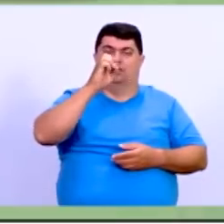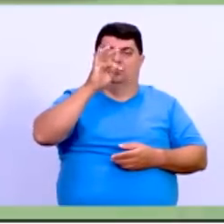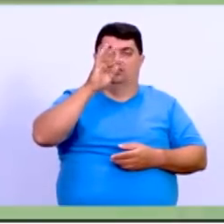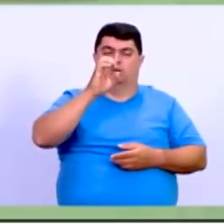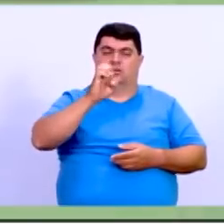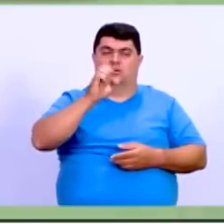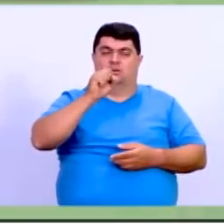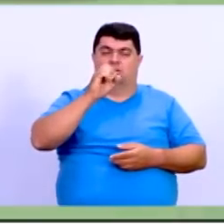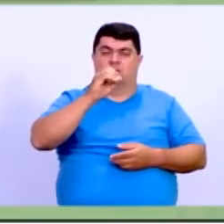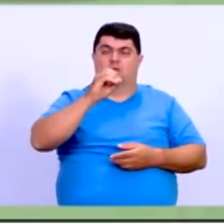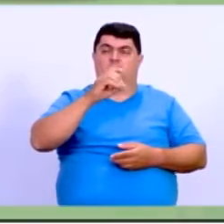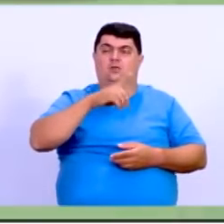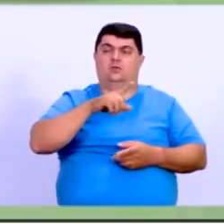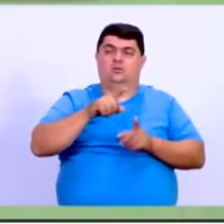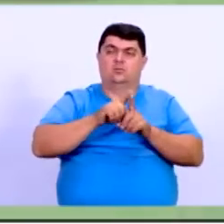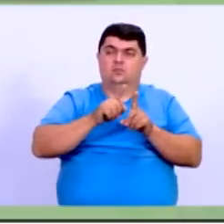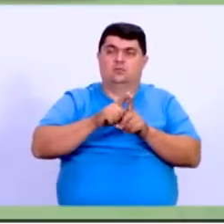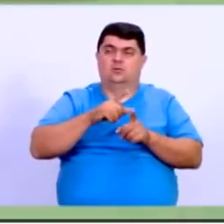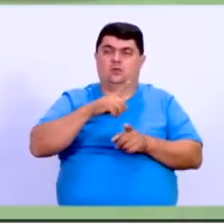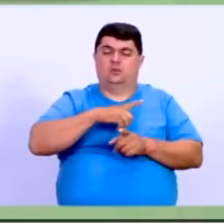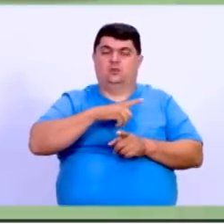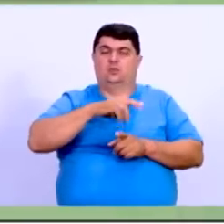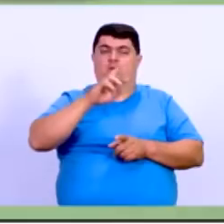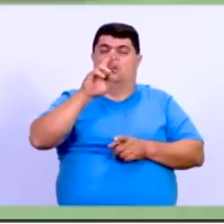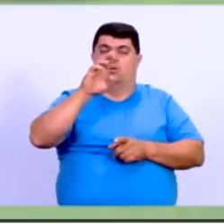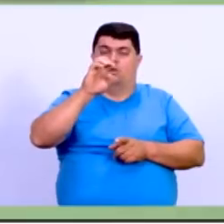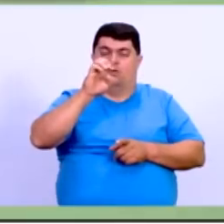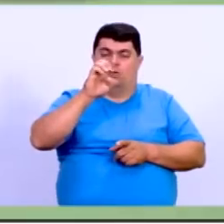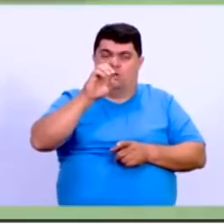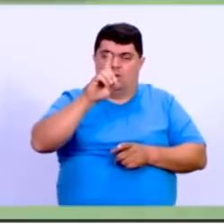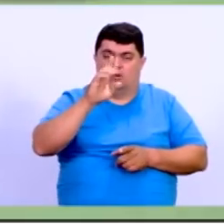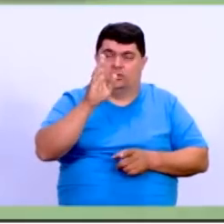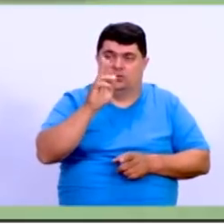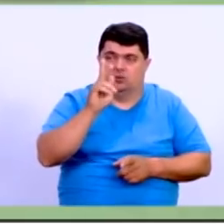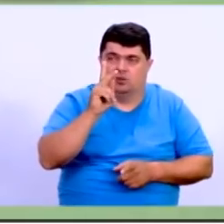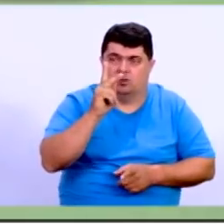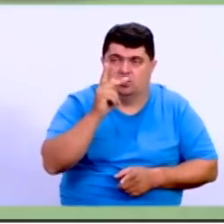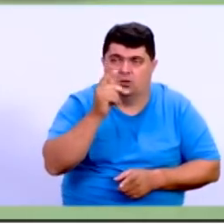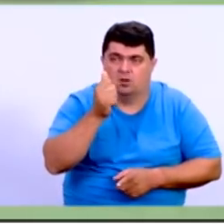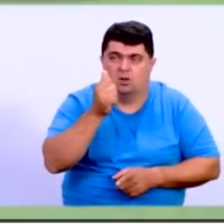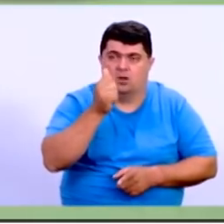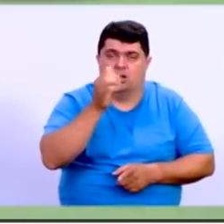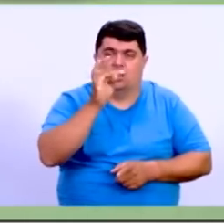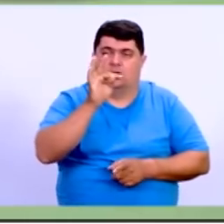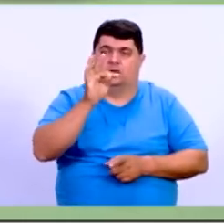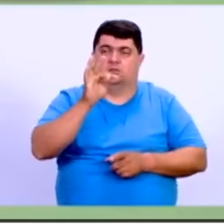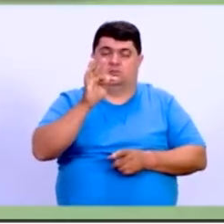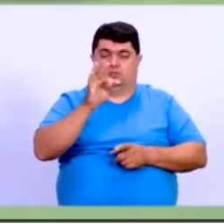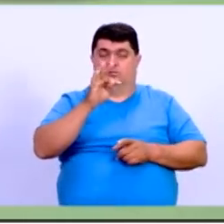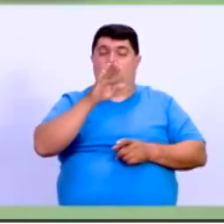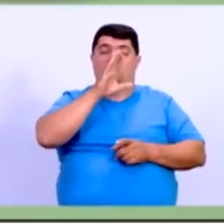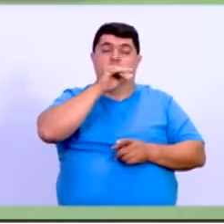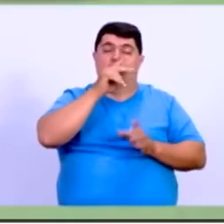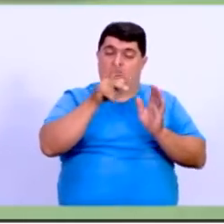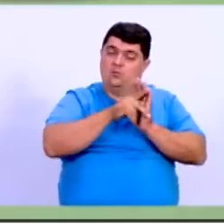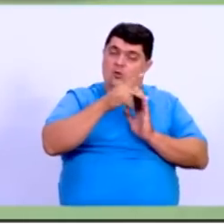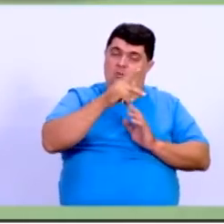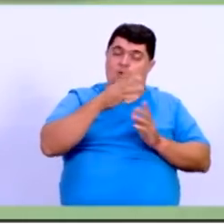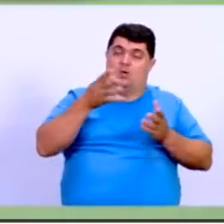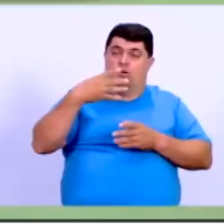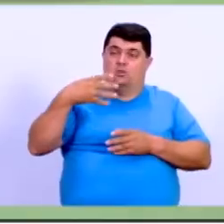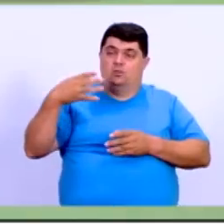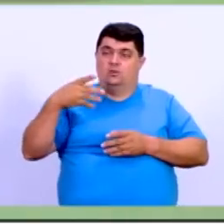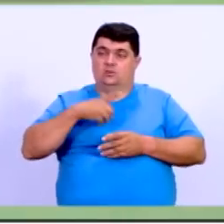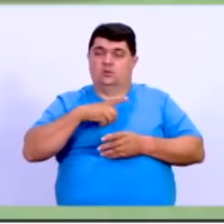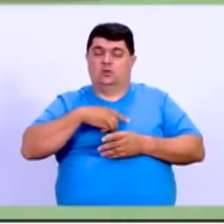exemplo do 2008, Windows Server 2008 e Windows Server 2012, tá? São exemplos de sistema operacional, galera,